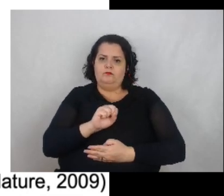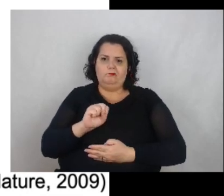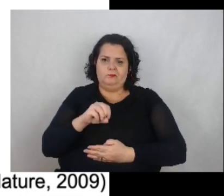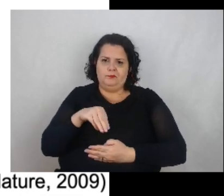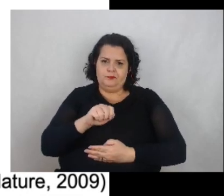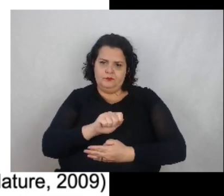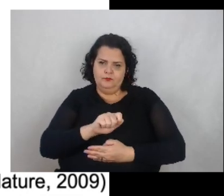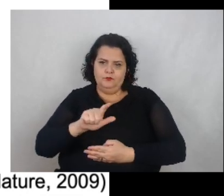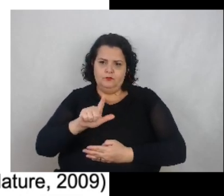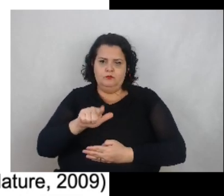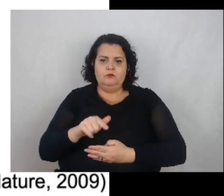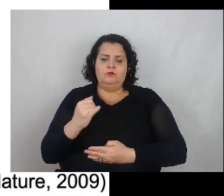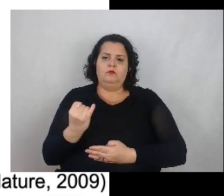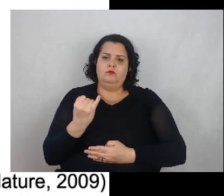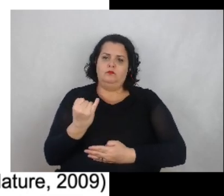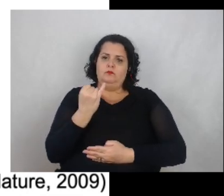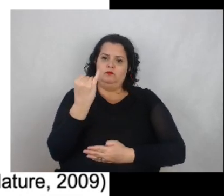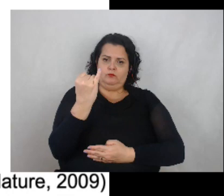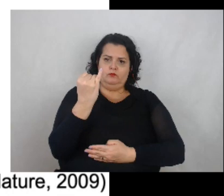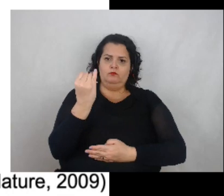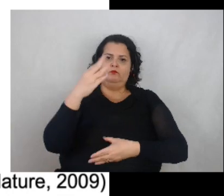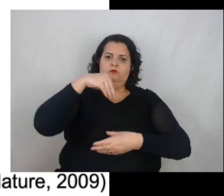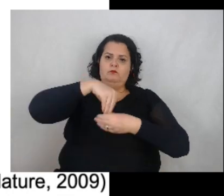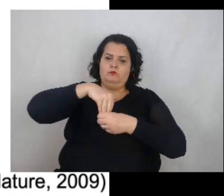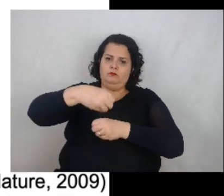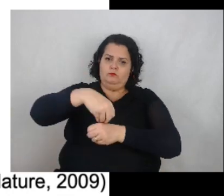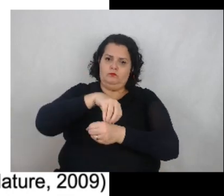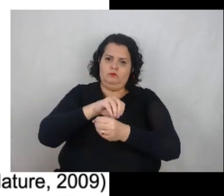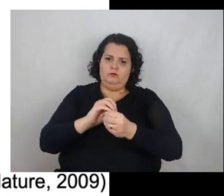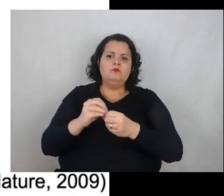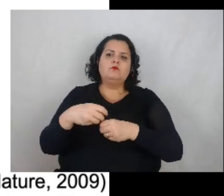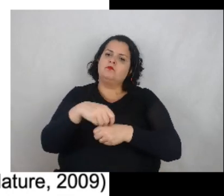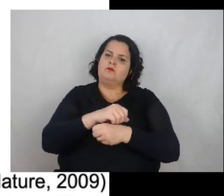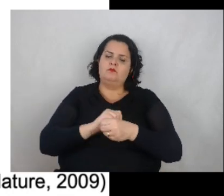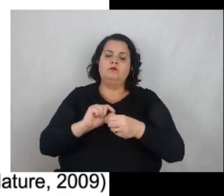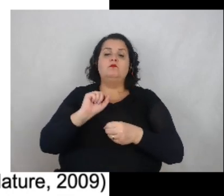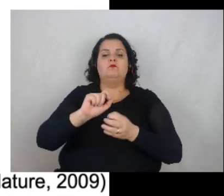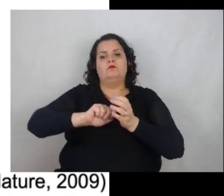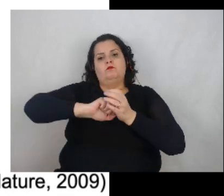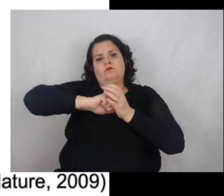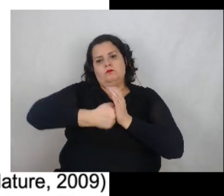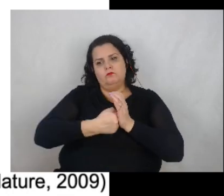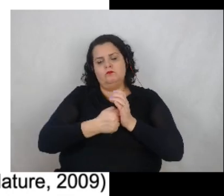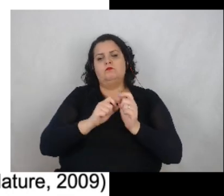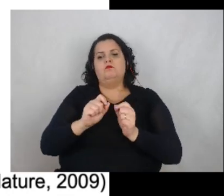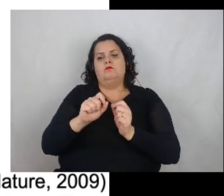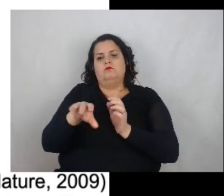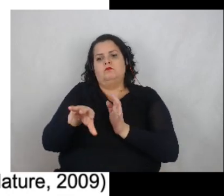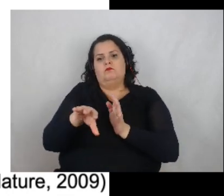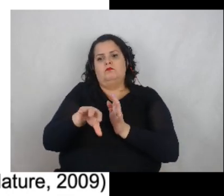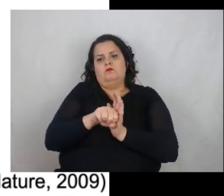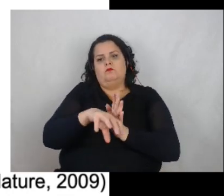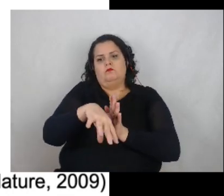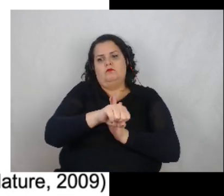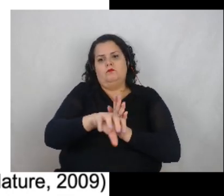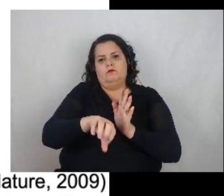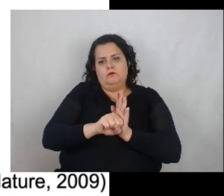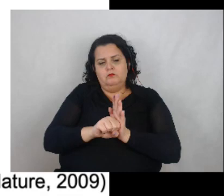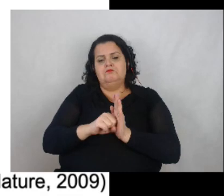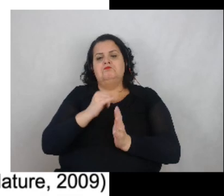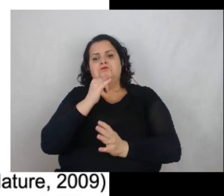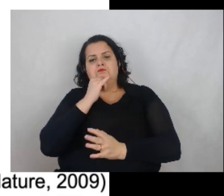também existem representantes farmacológicos que bloqueiam esses receptores TP6, tanto NET19 como